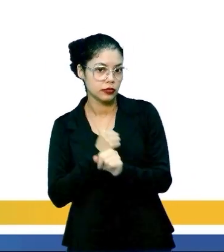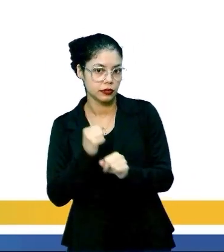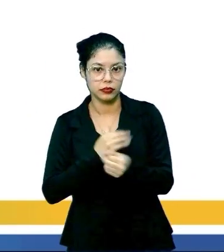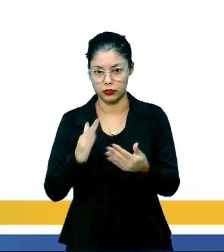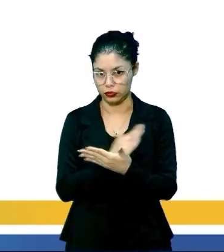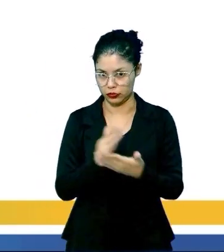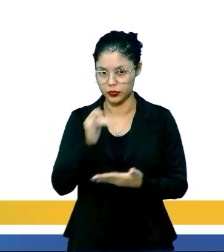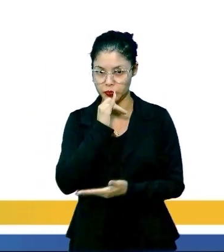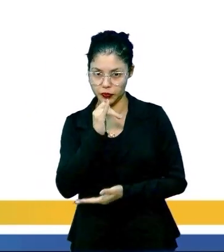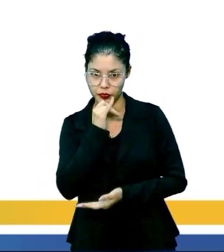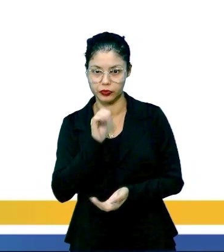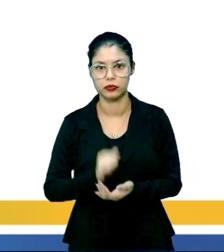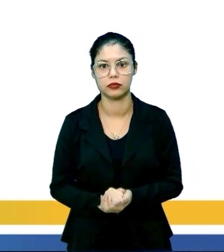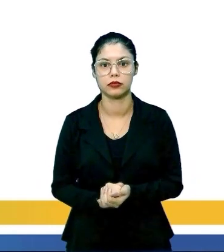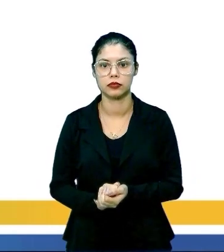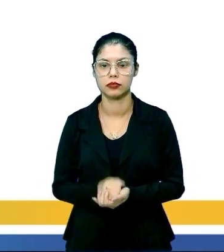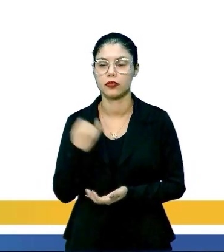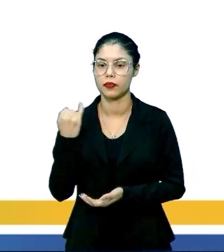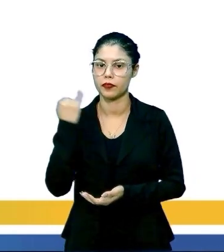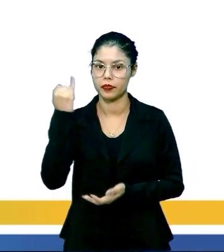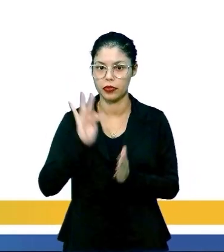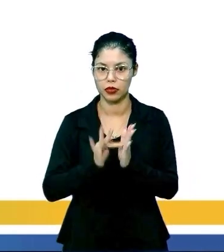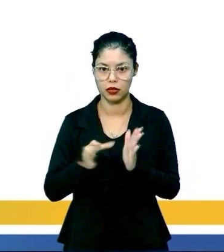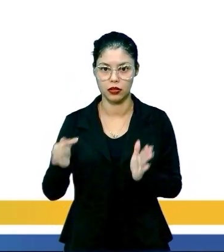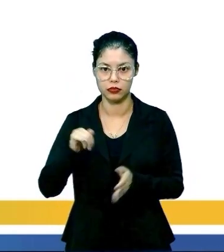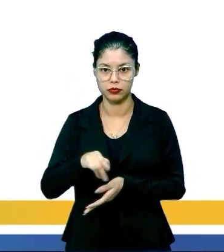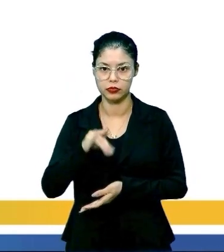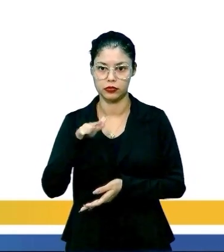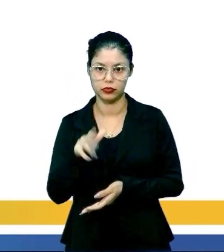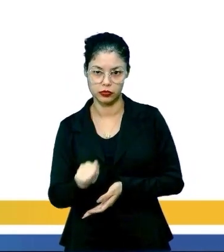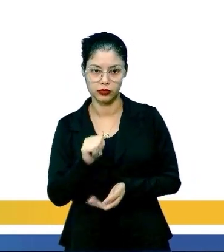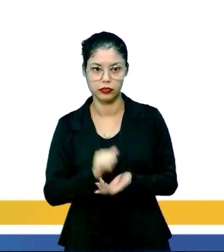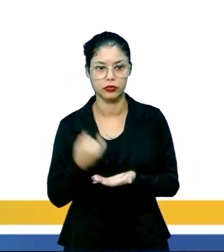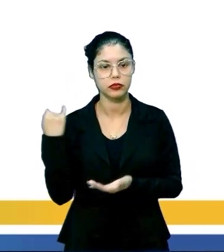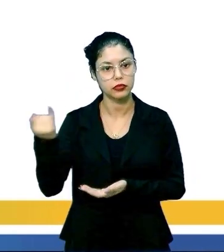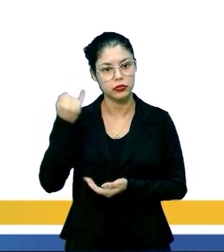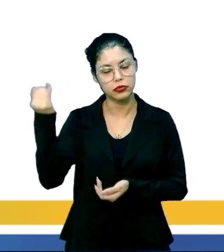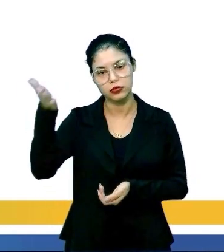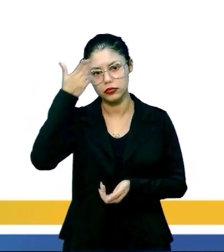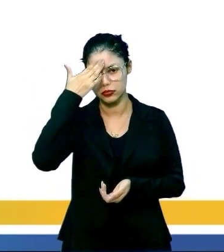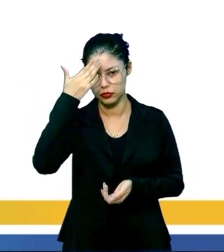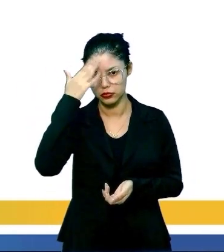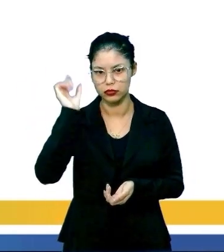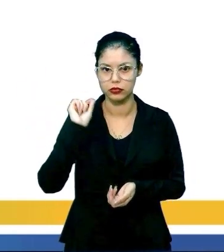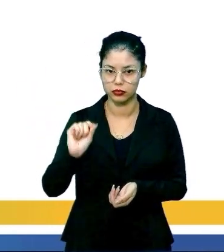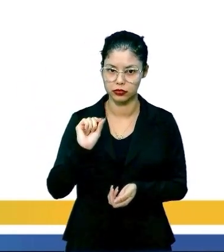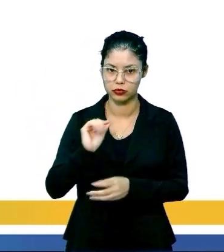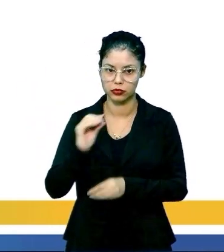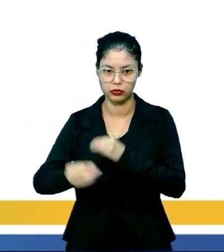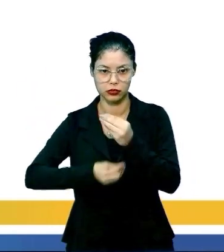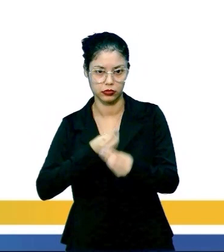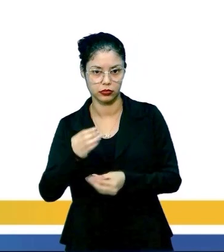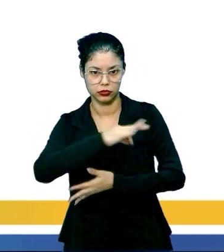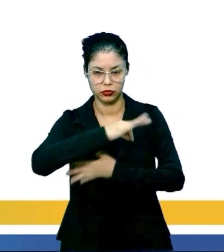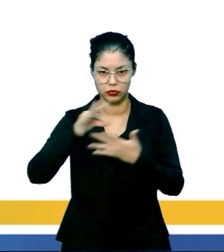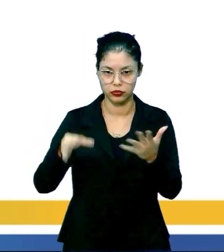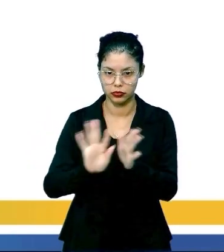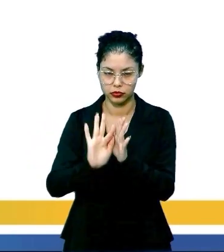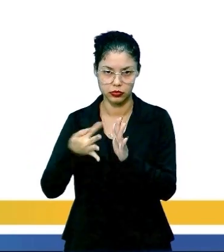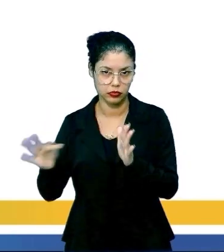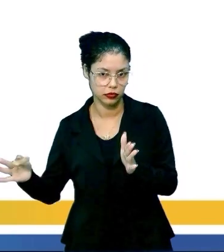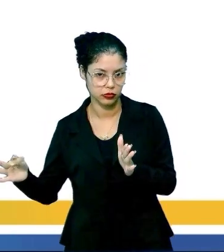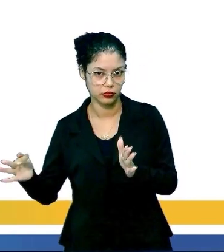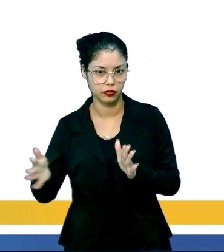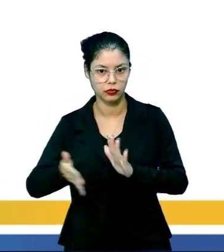Para construir alguns exemplos de função injetora, é importante compreender